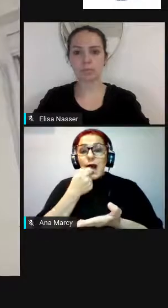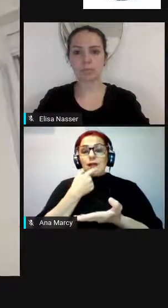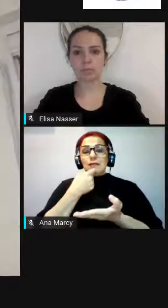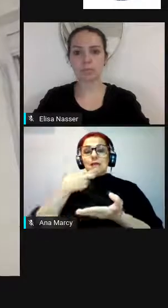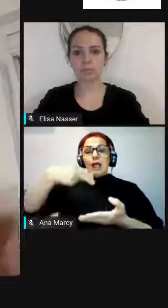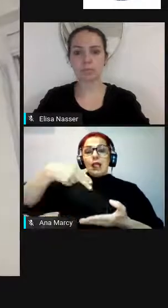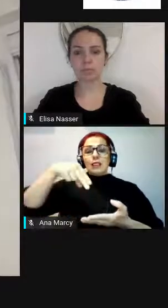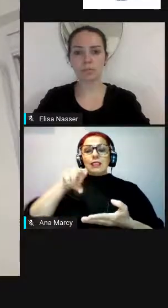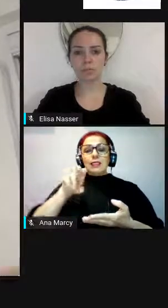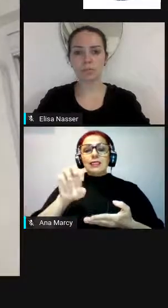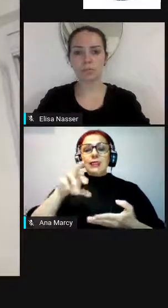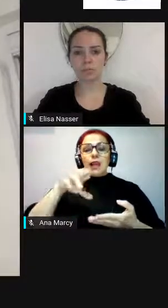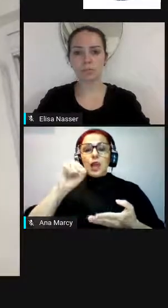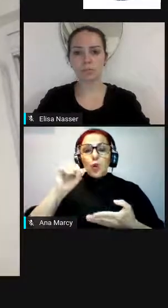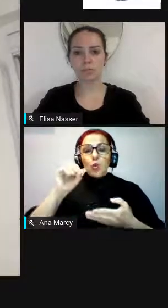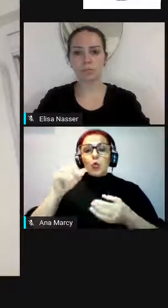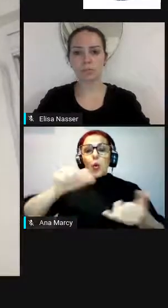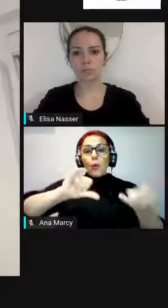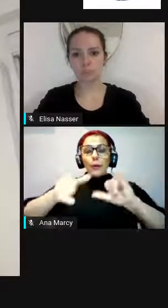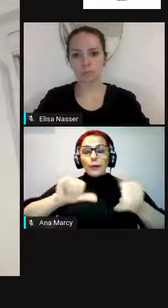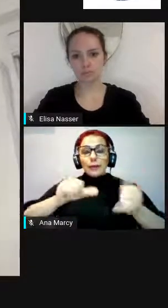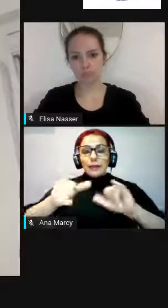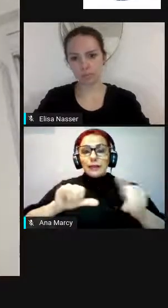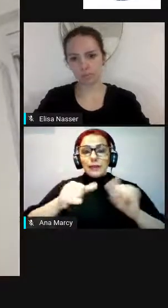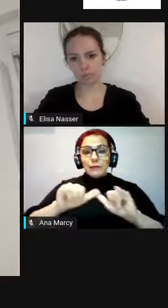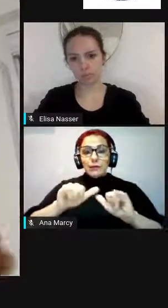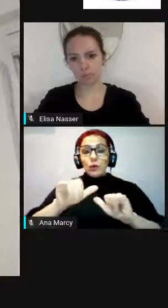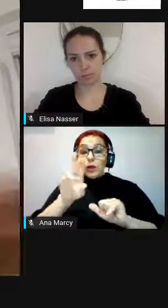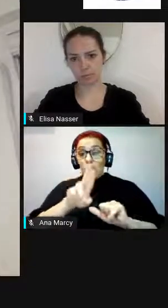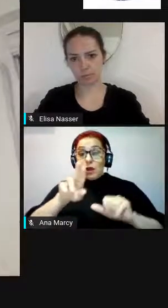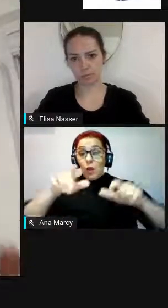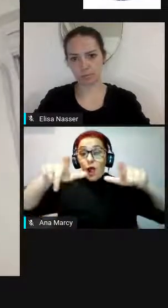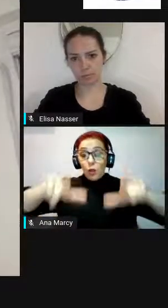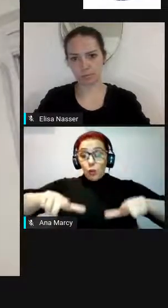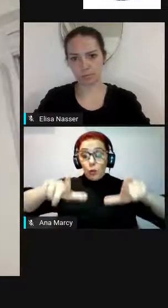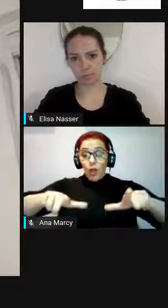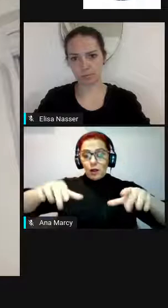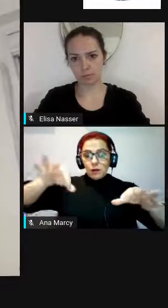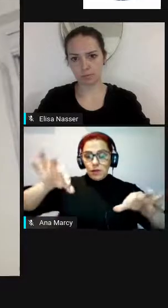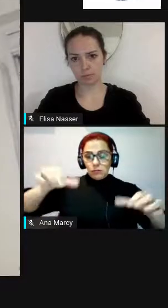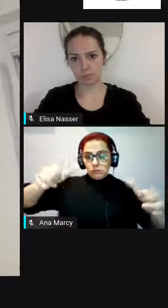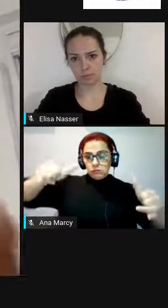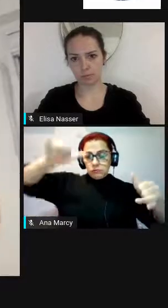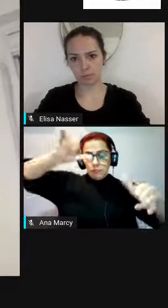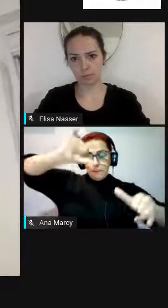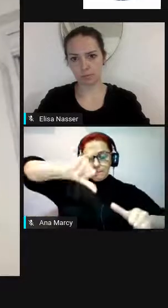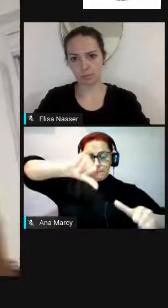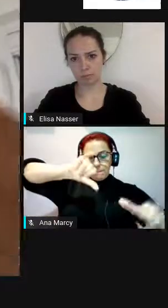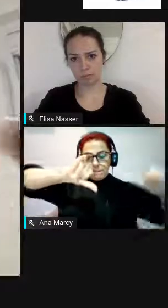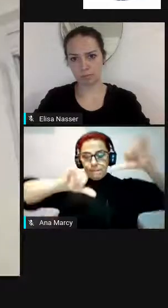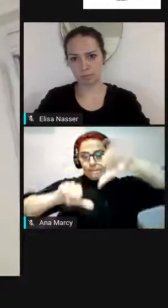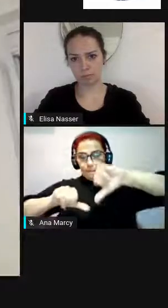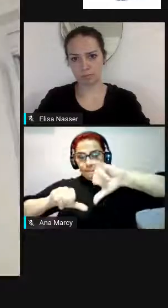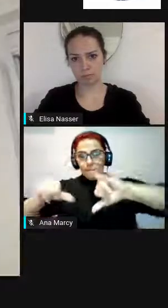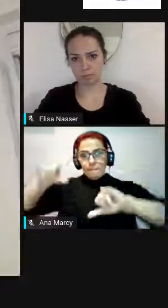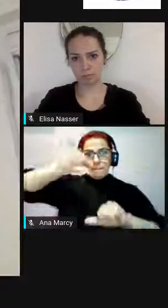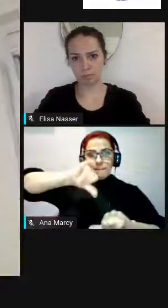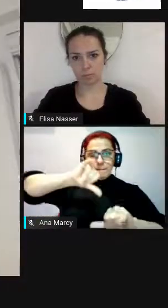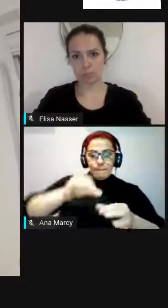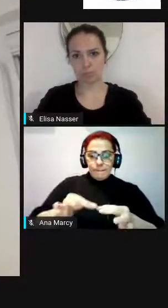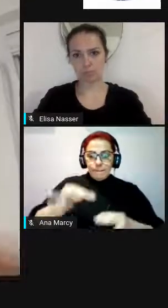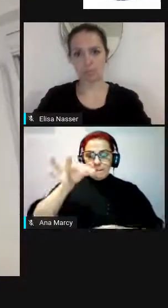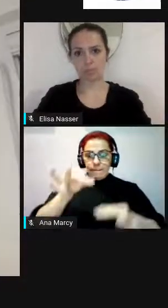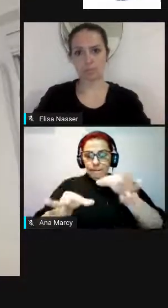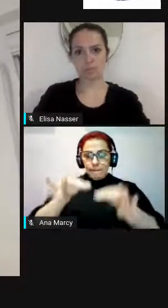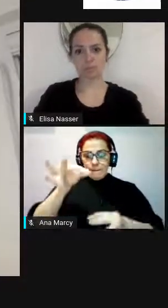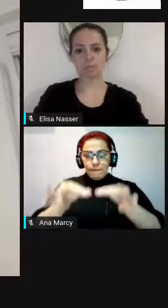trabalhava dentro do laboratório mexendo na pipeta né aí depois que eu tive que me Reinventar eu percebi que coisa simples se